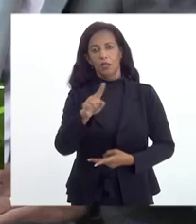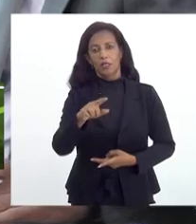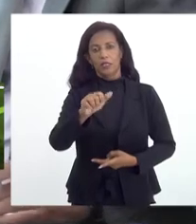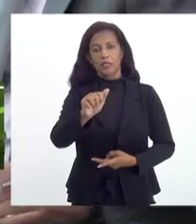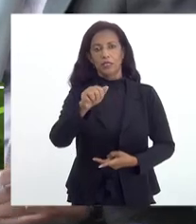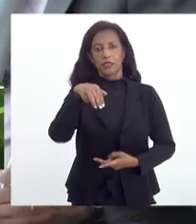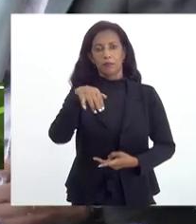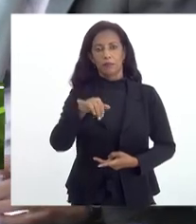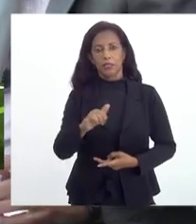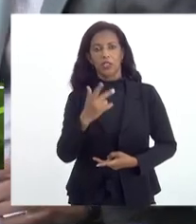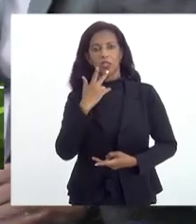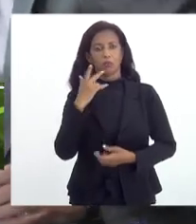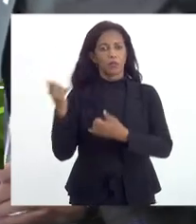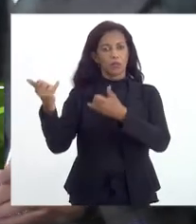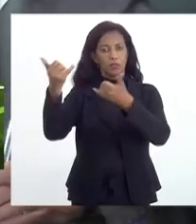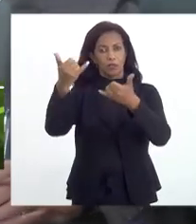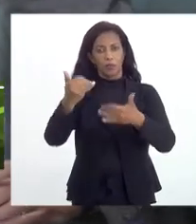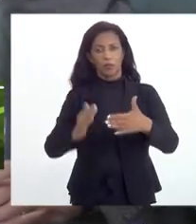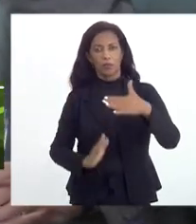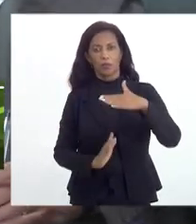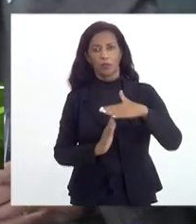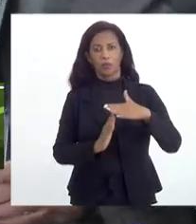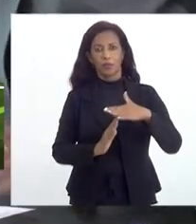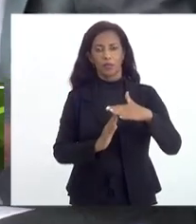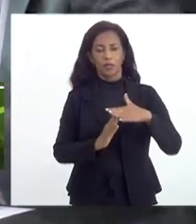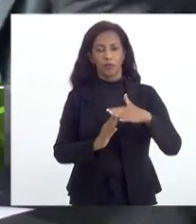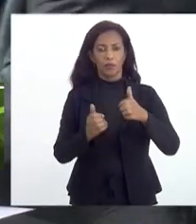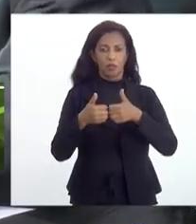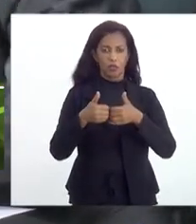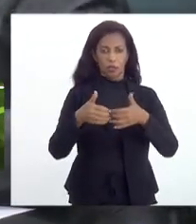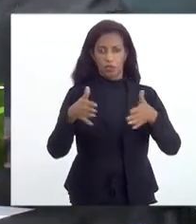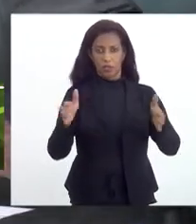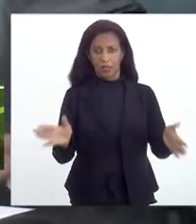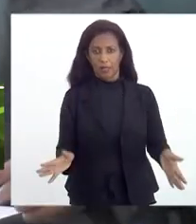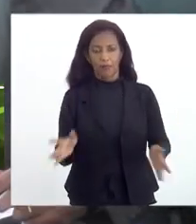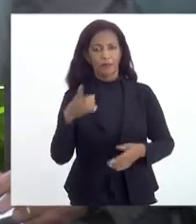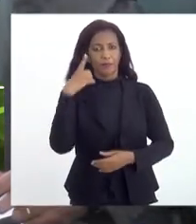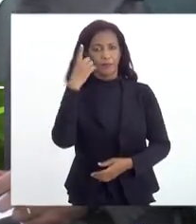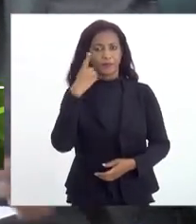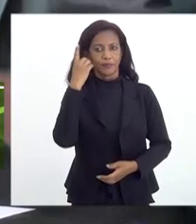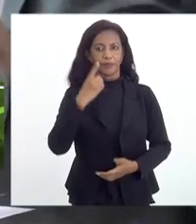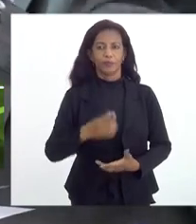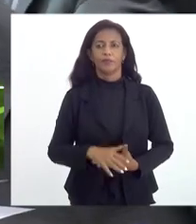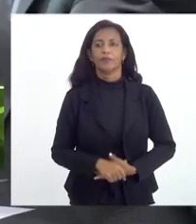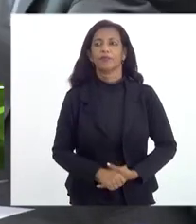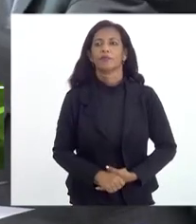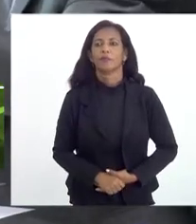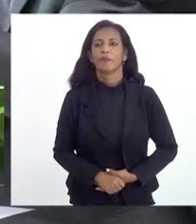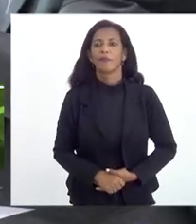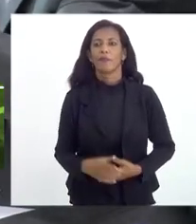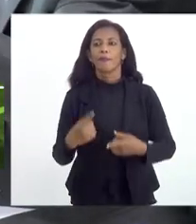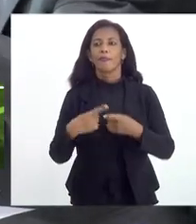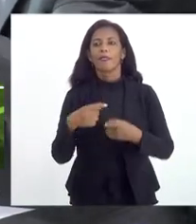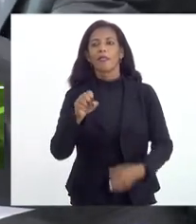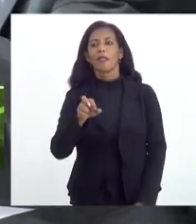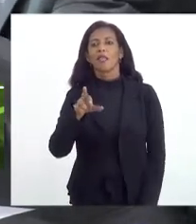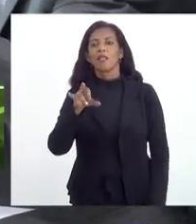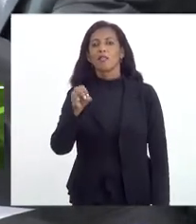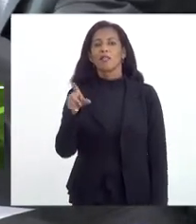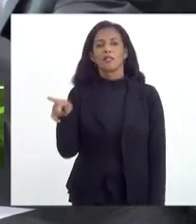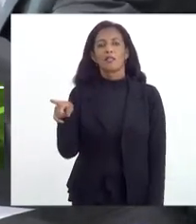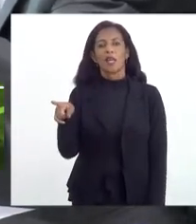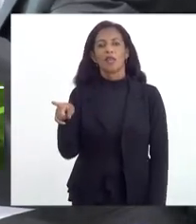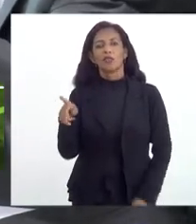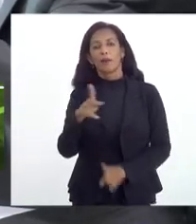relação ao teto, e aí a gente abre para os deputados, porque o Sérgio está mais afeto à questão